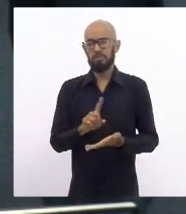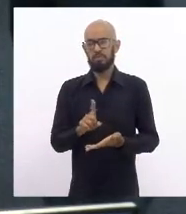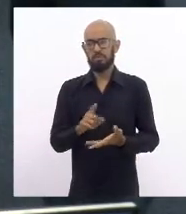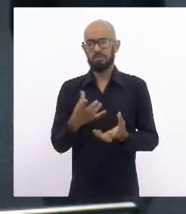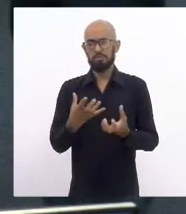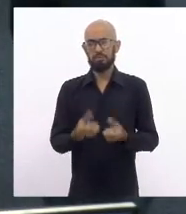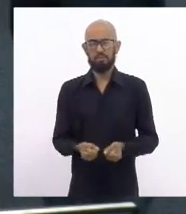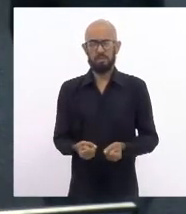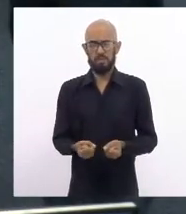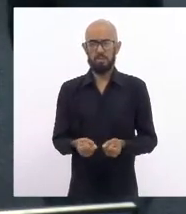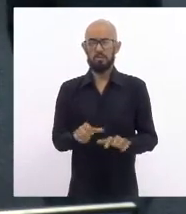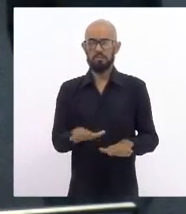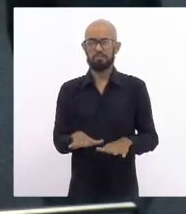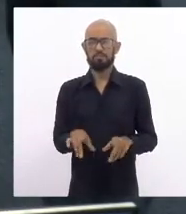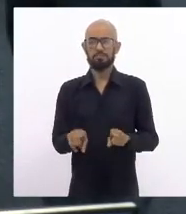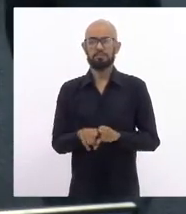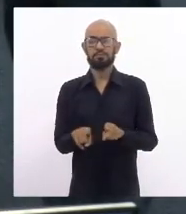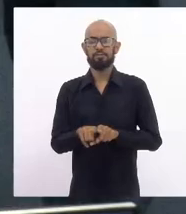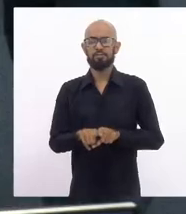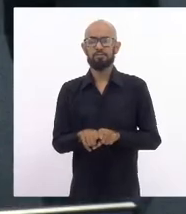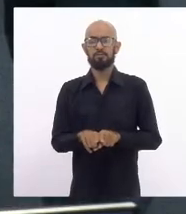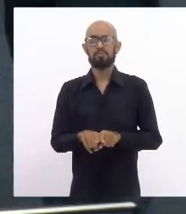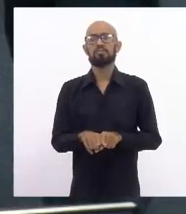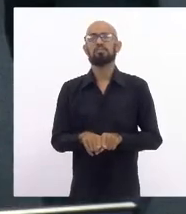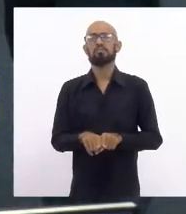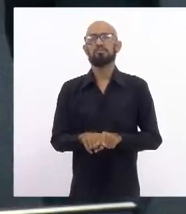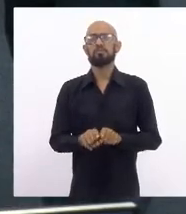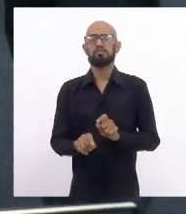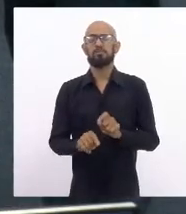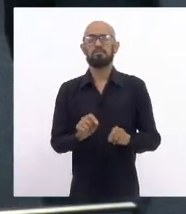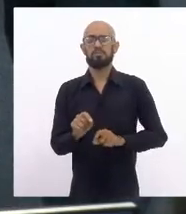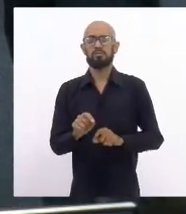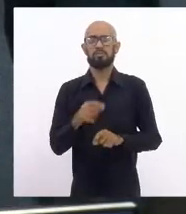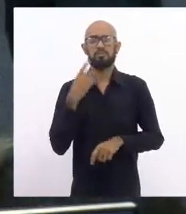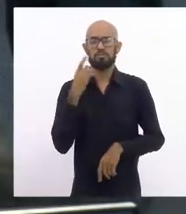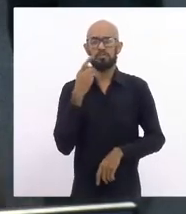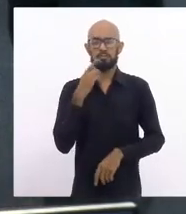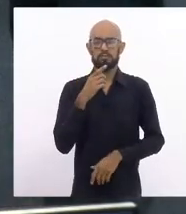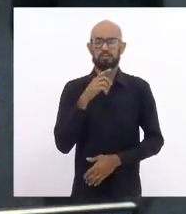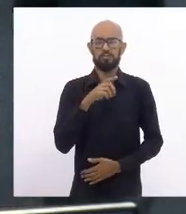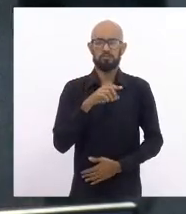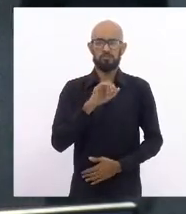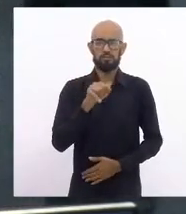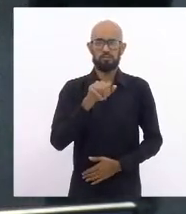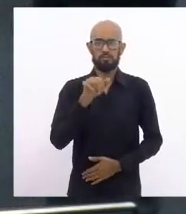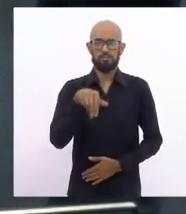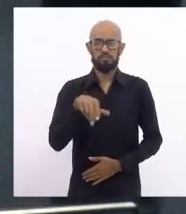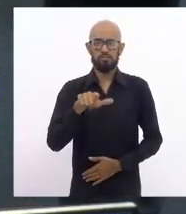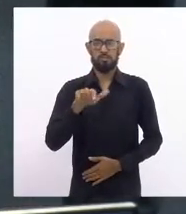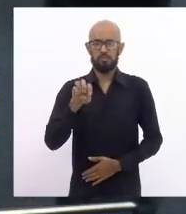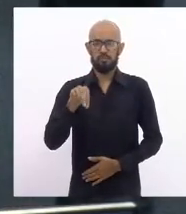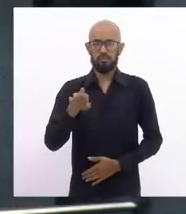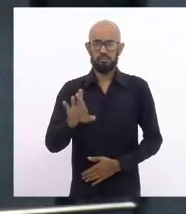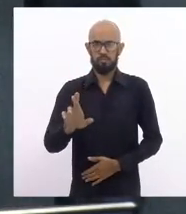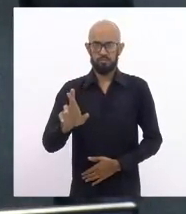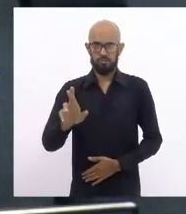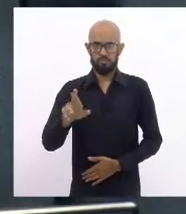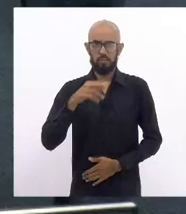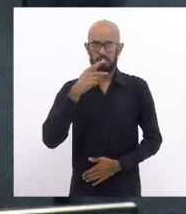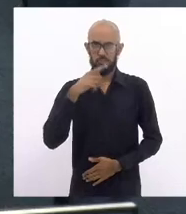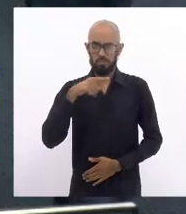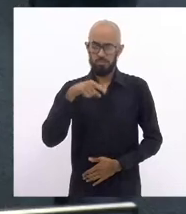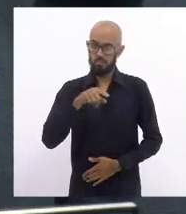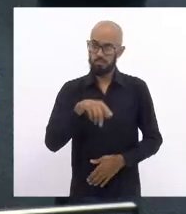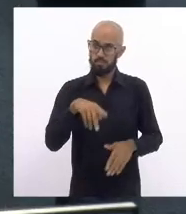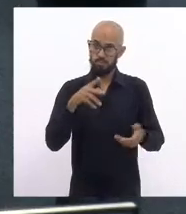aceitar. Mas também é verdade que, quando o deputado Jalmir traz aqui que ele é de São Gonçalo